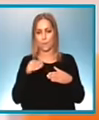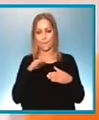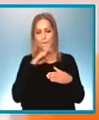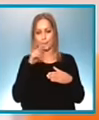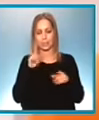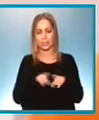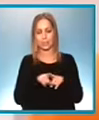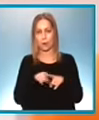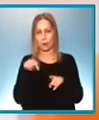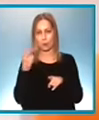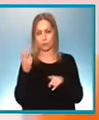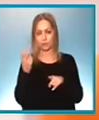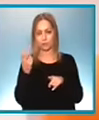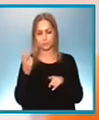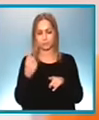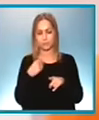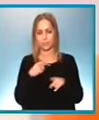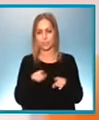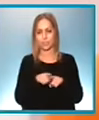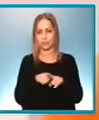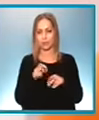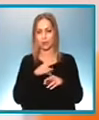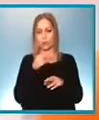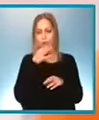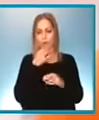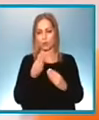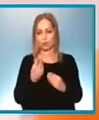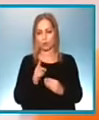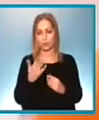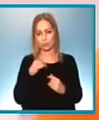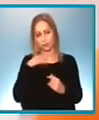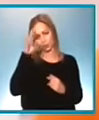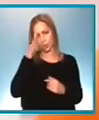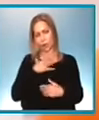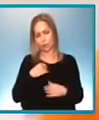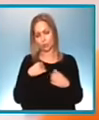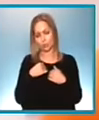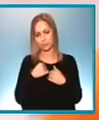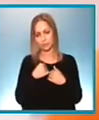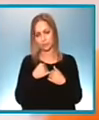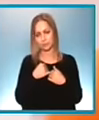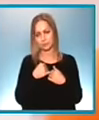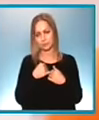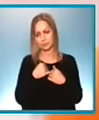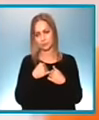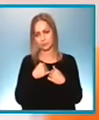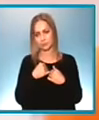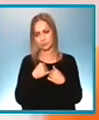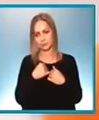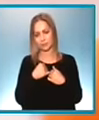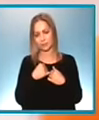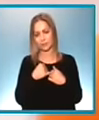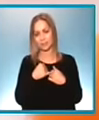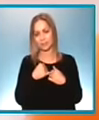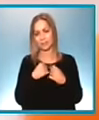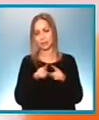irmão nunca falou muito, mas eu sei que ele gosta muito de mim. Aliás, tem tatuagem do